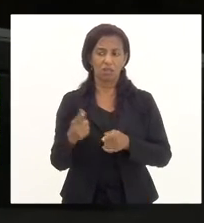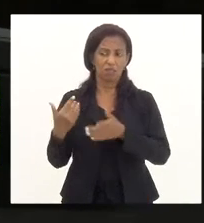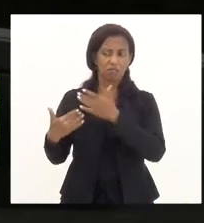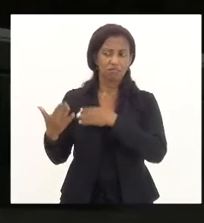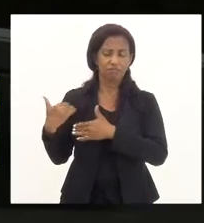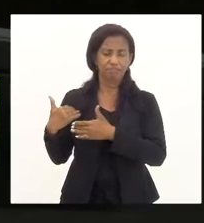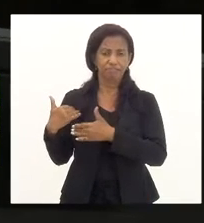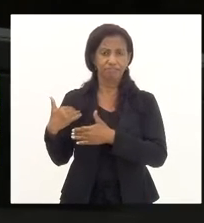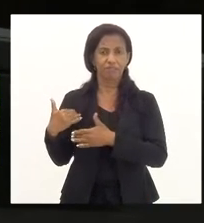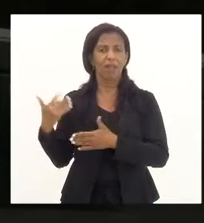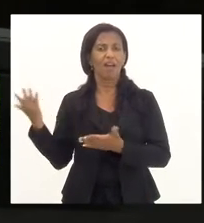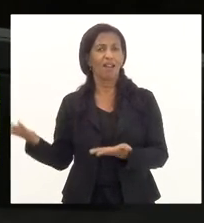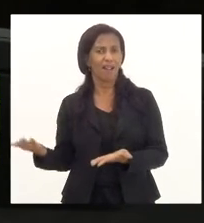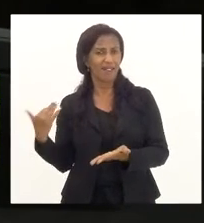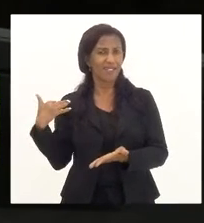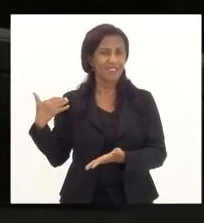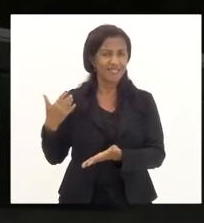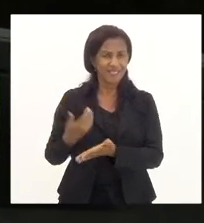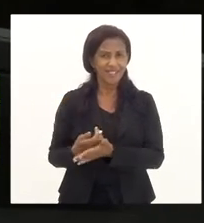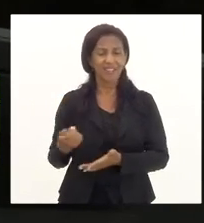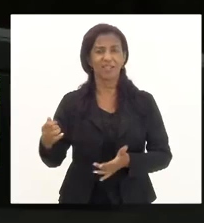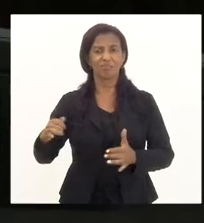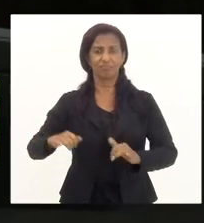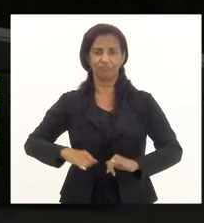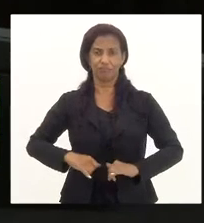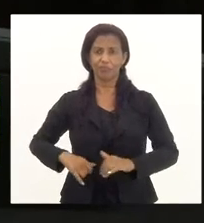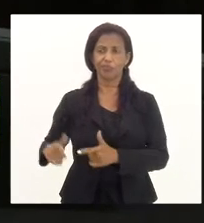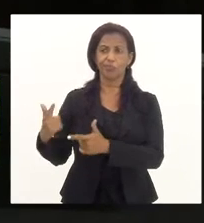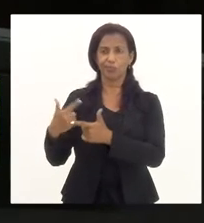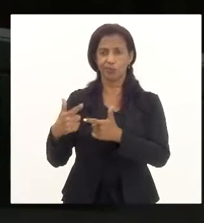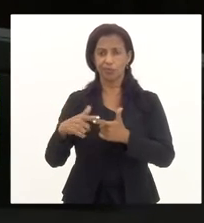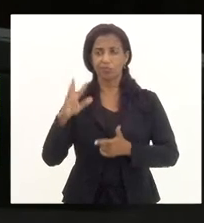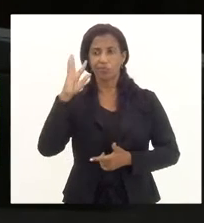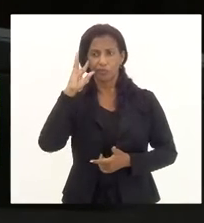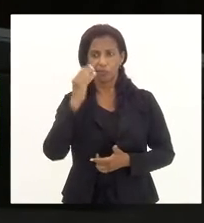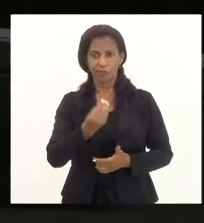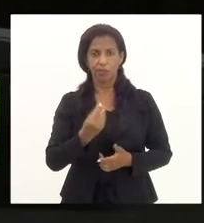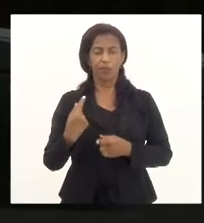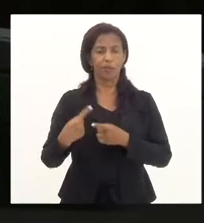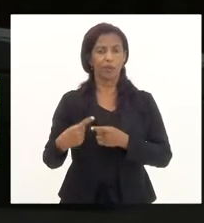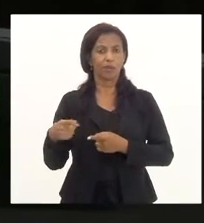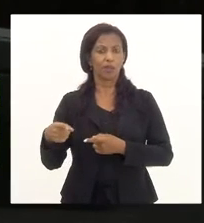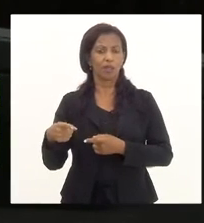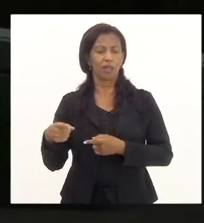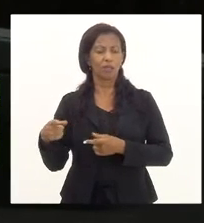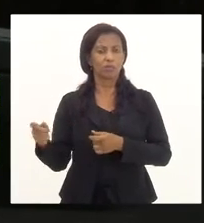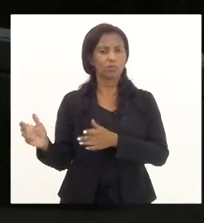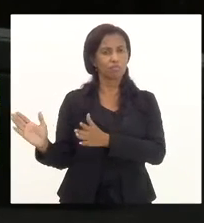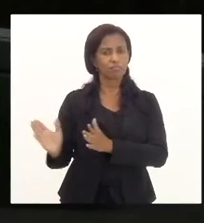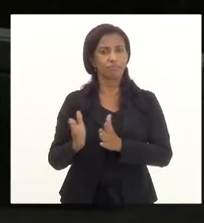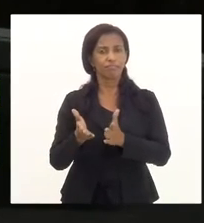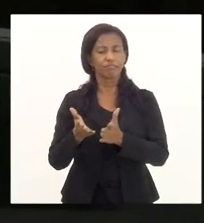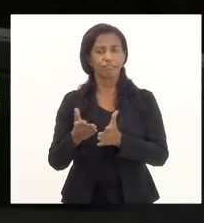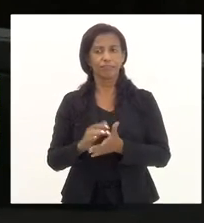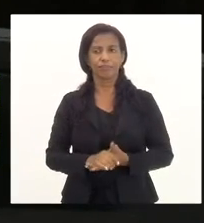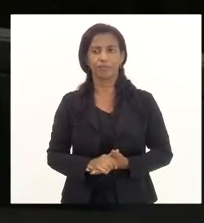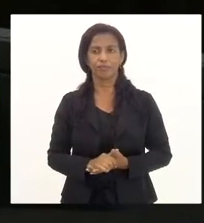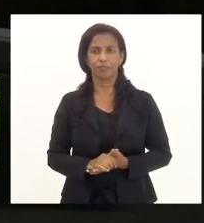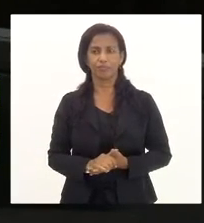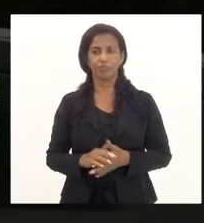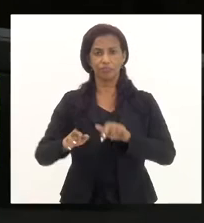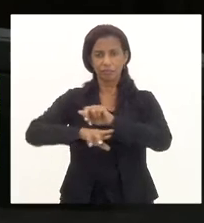pouco tempo ainda sofremos os resquícios dessa decisão porque isso fez com que